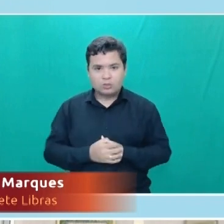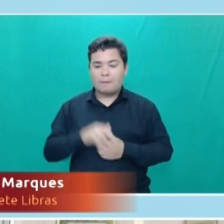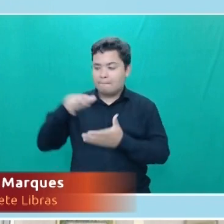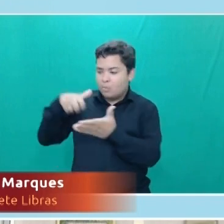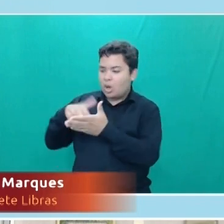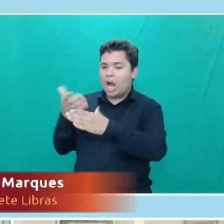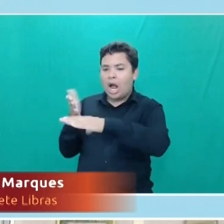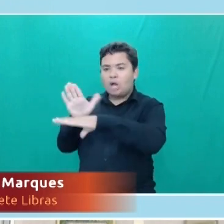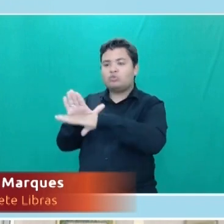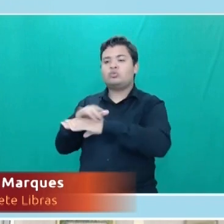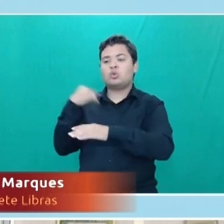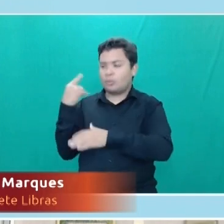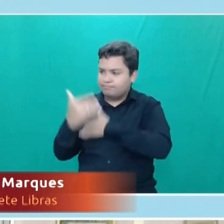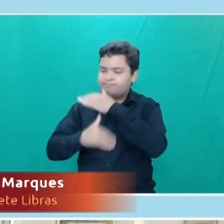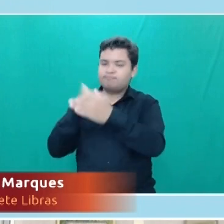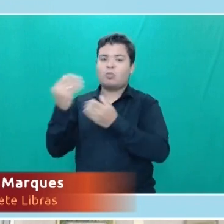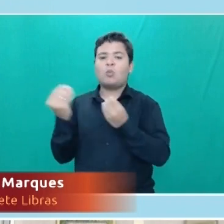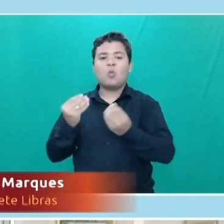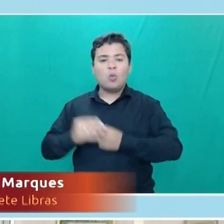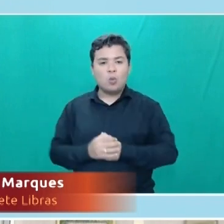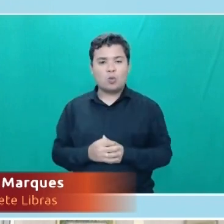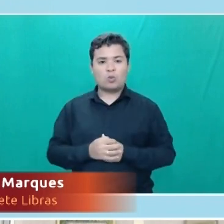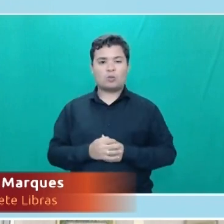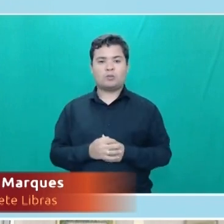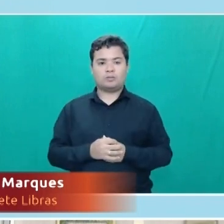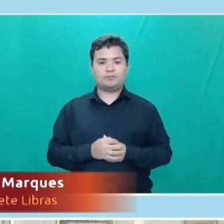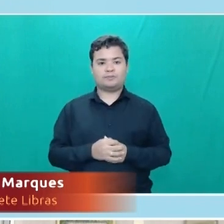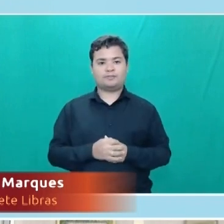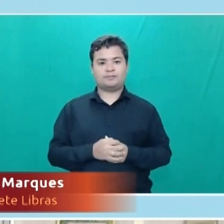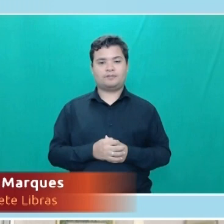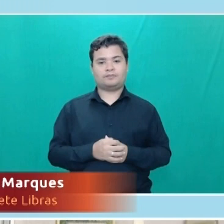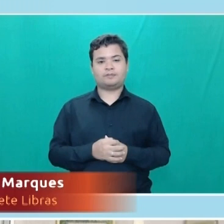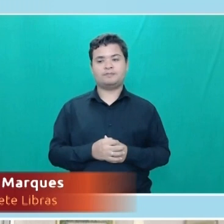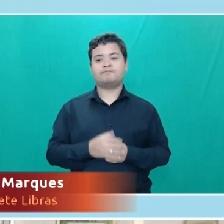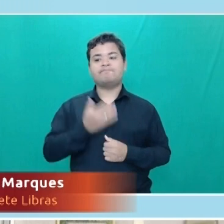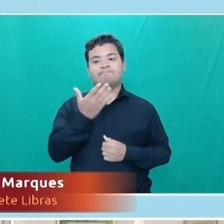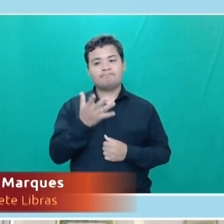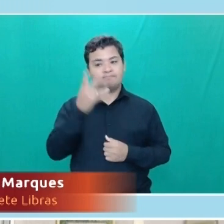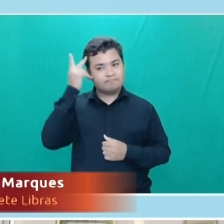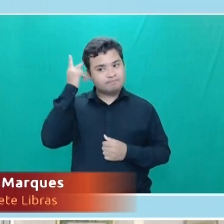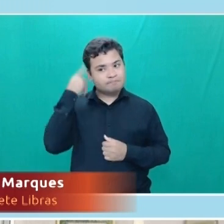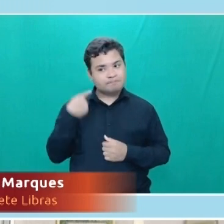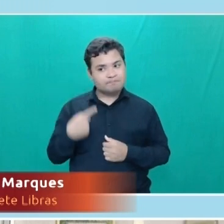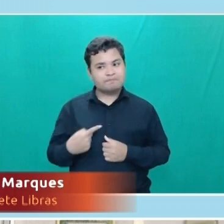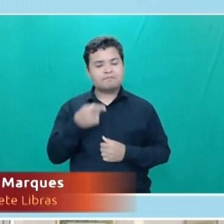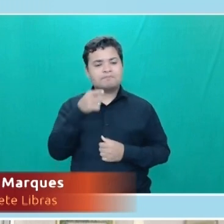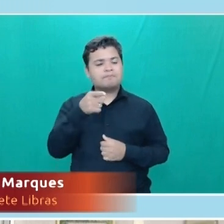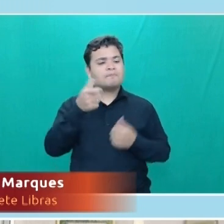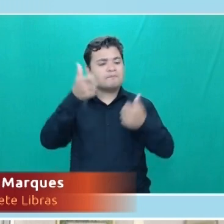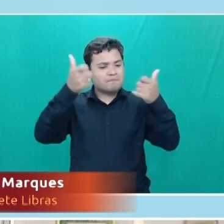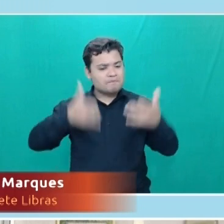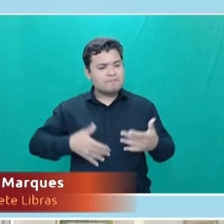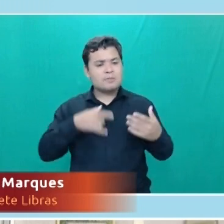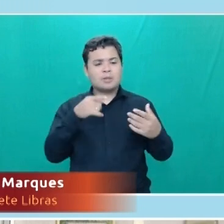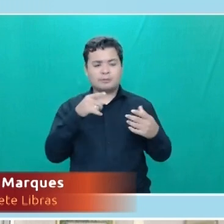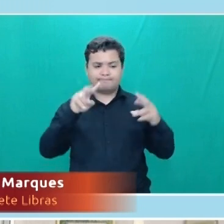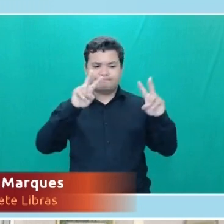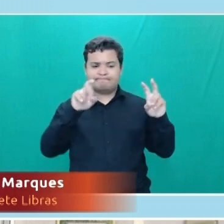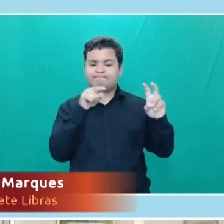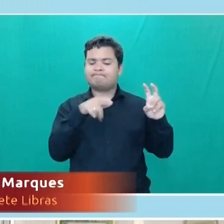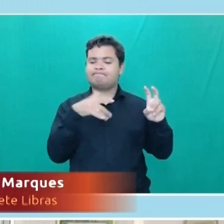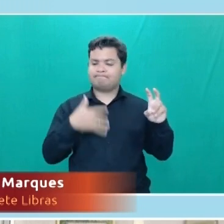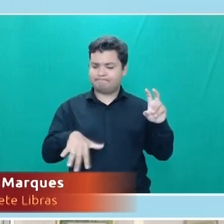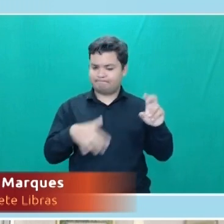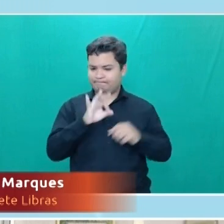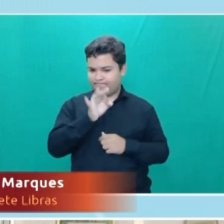combater esse tipo de crime. Camila, você tocou num ponto, né, que é uma das funções,